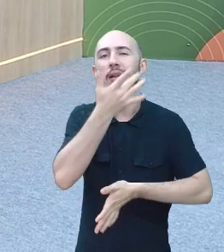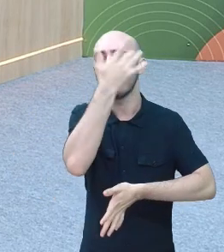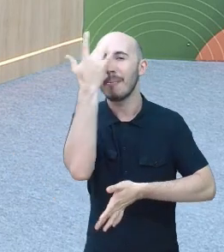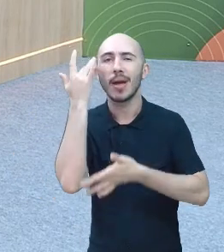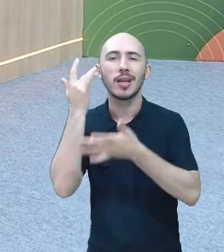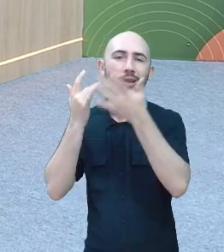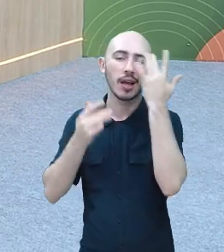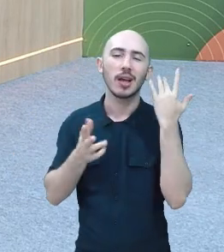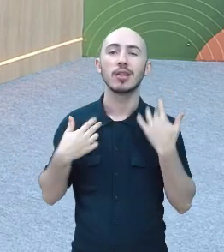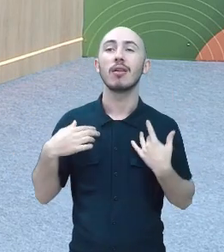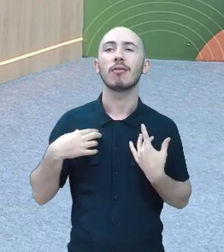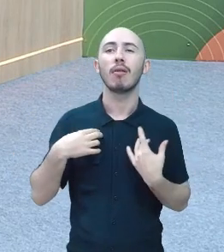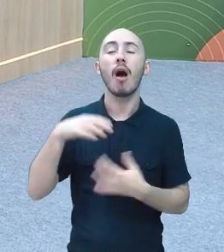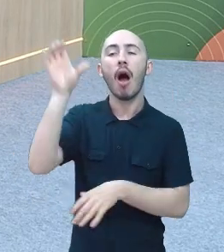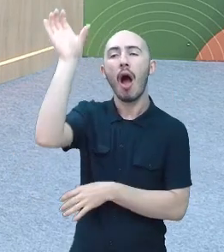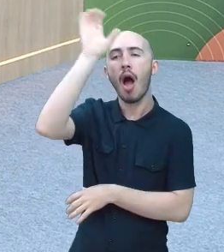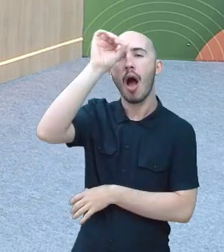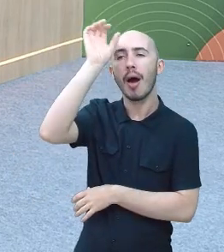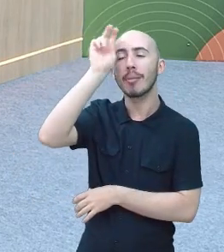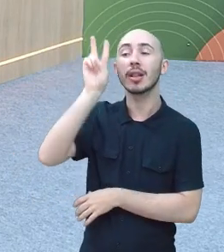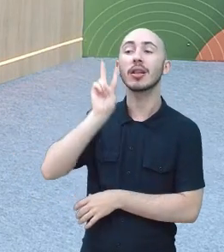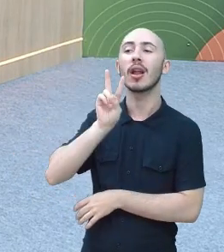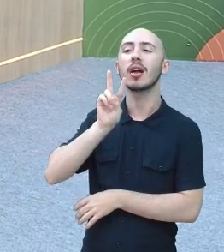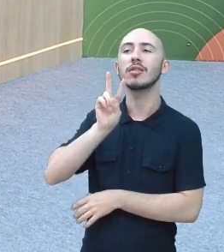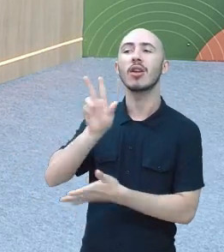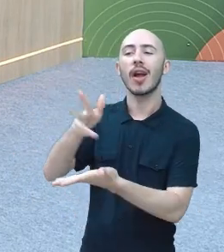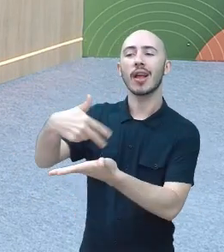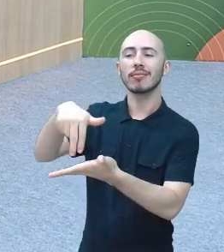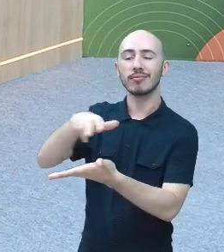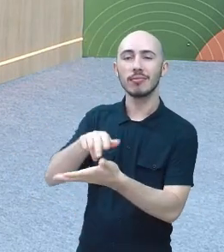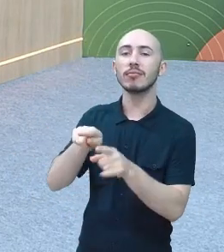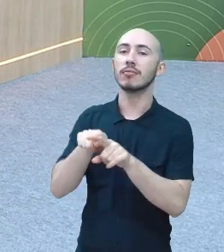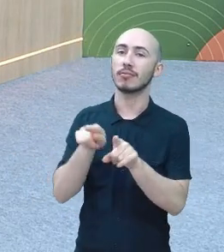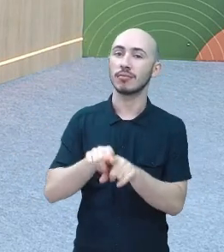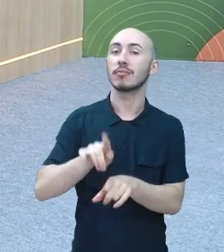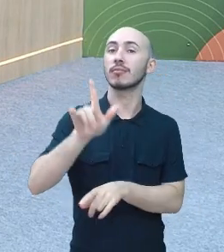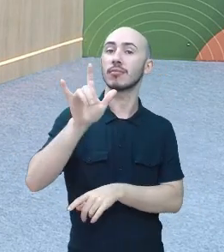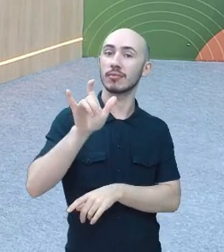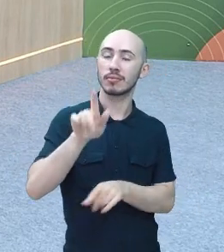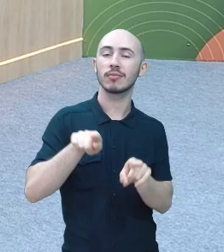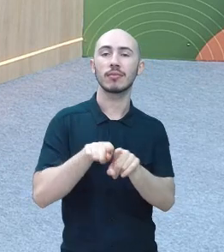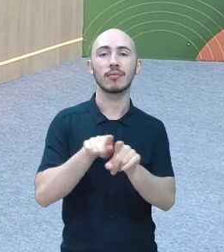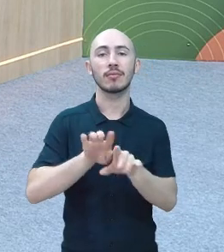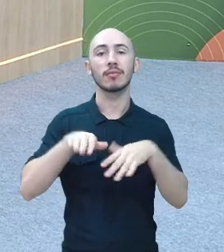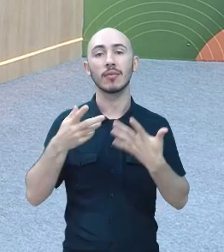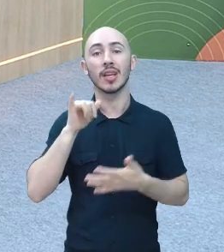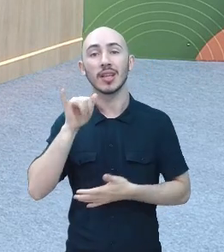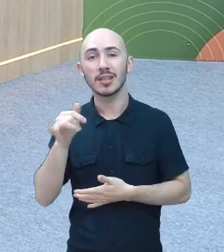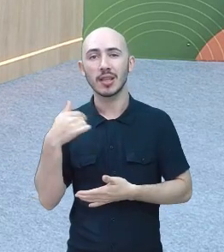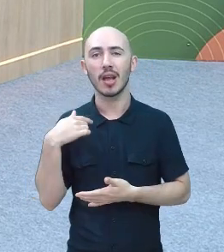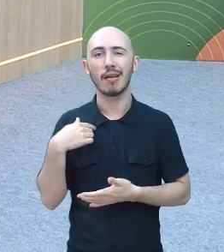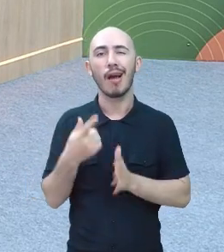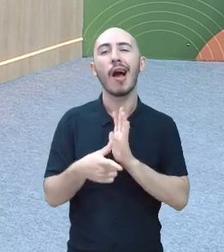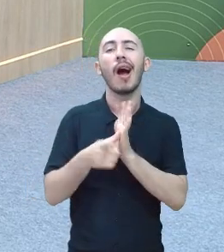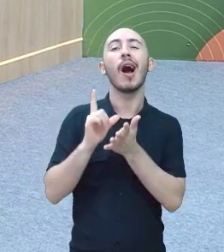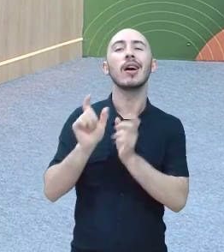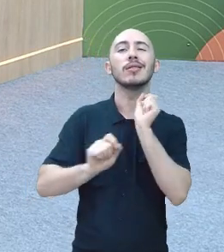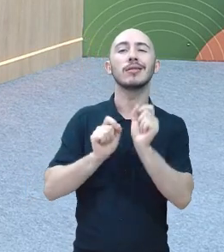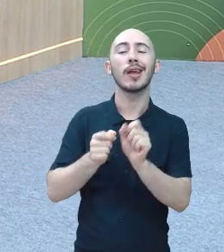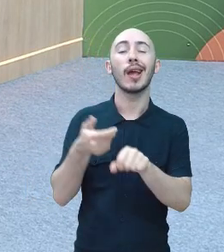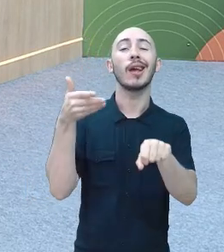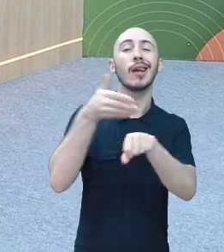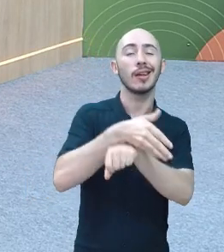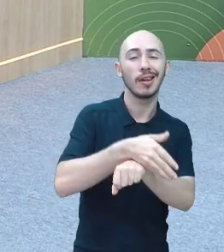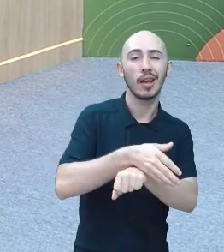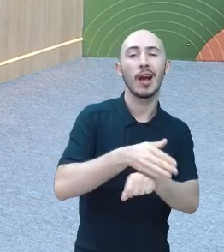pelo TikTok, pelas redes sociais, pelo Instagram. Então, se antes a gente tinha que recorrer a escolas de dança para poder aprender uns